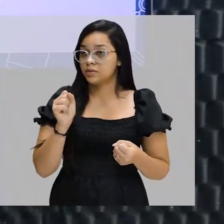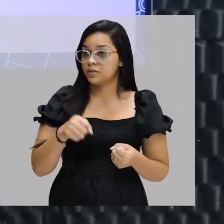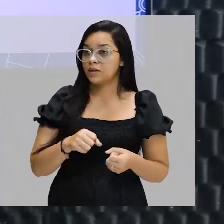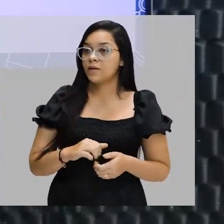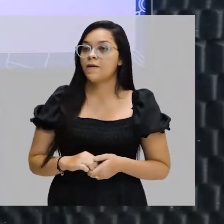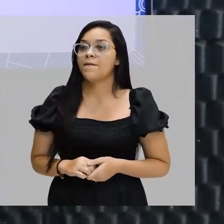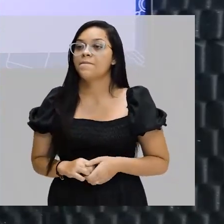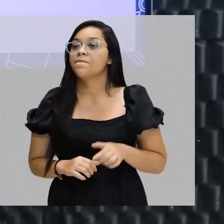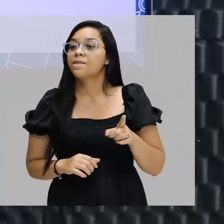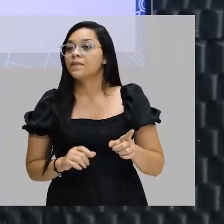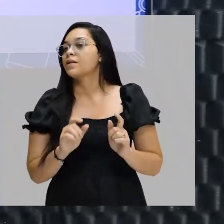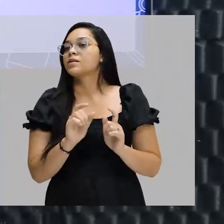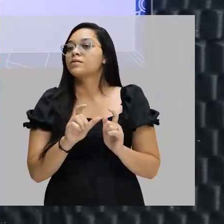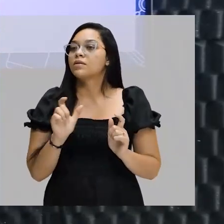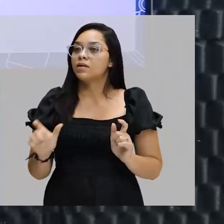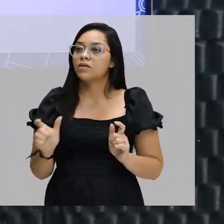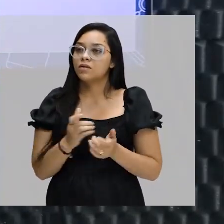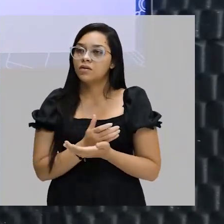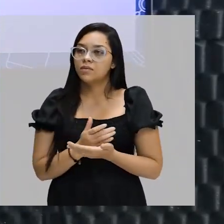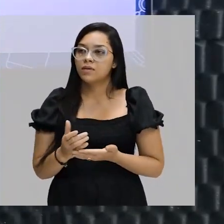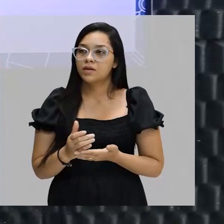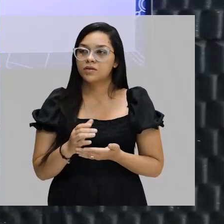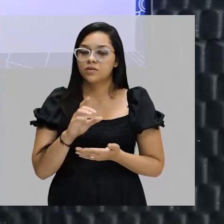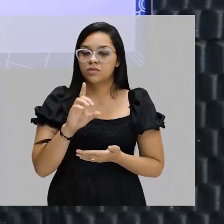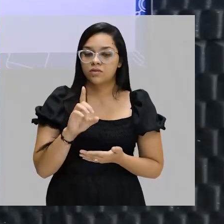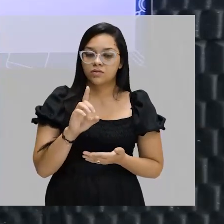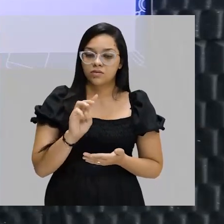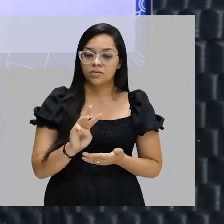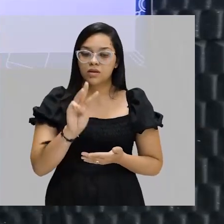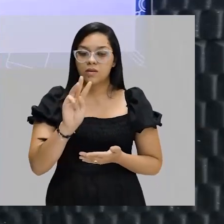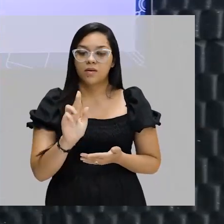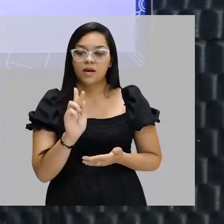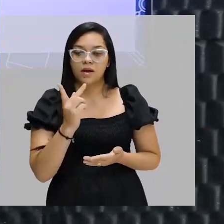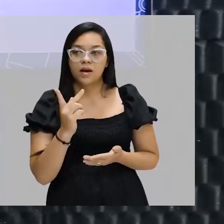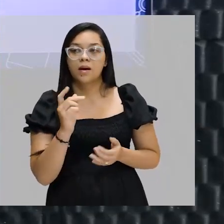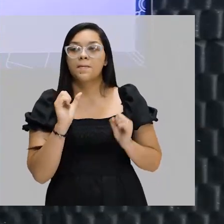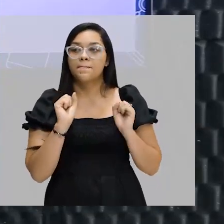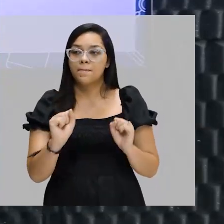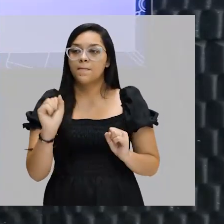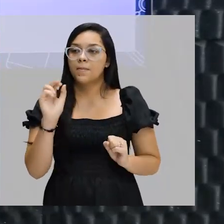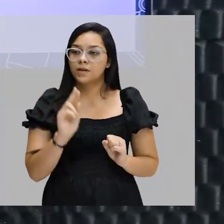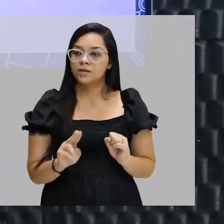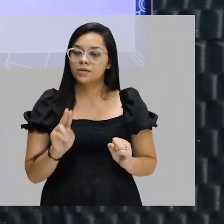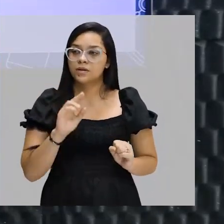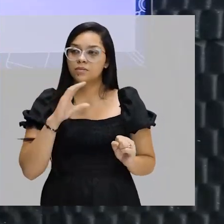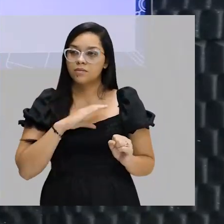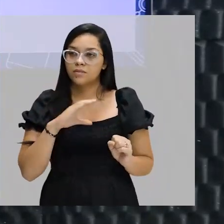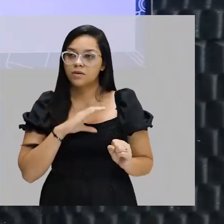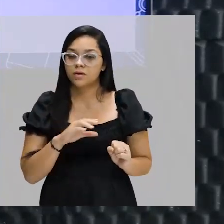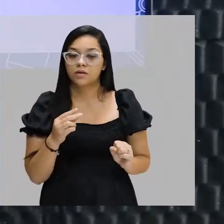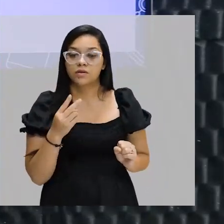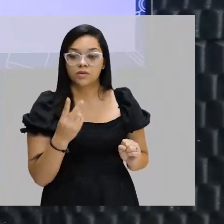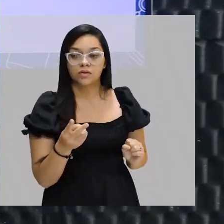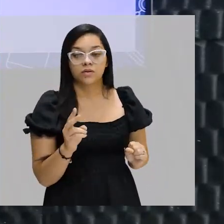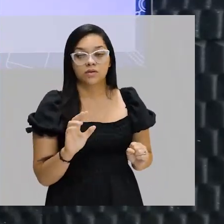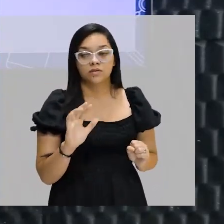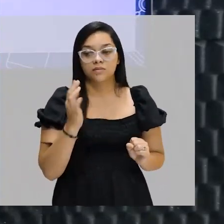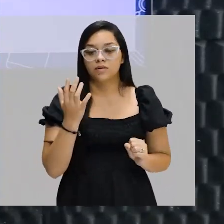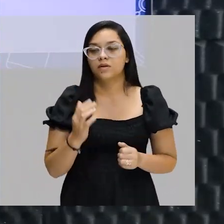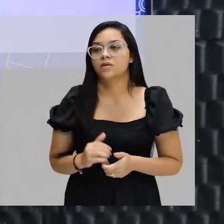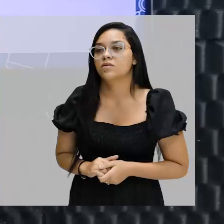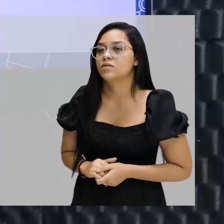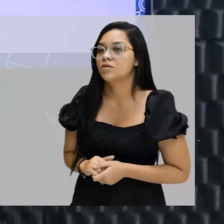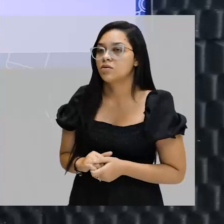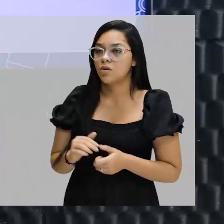pessoal. Aquelas palavrinhas que começam com WH podem ser usadas na língua inglesa em duas circunstâncias,